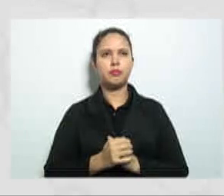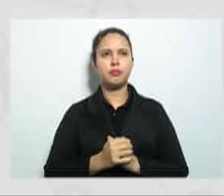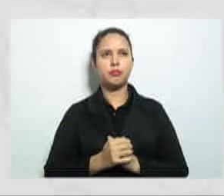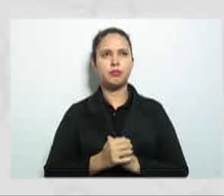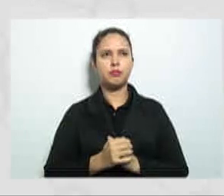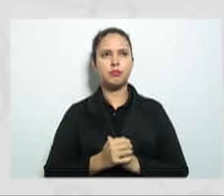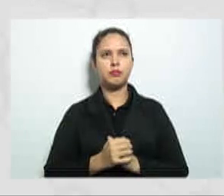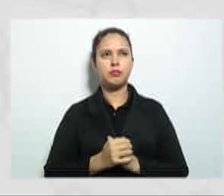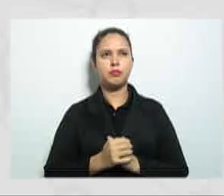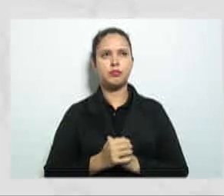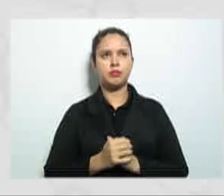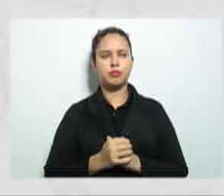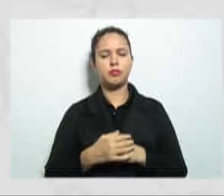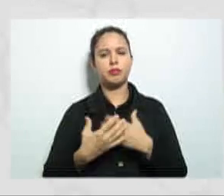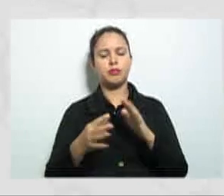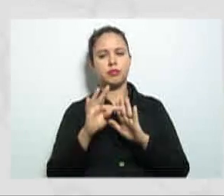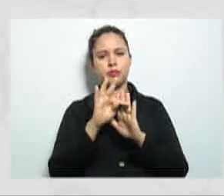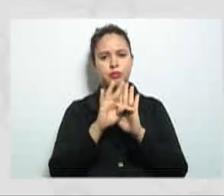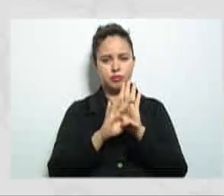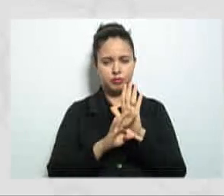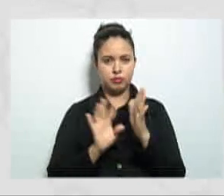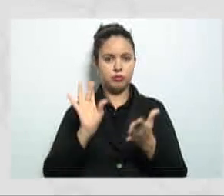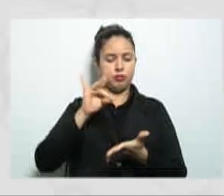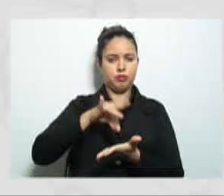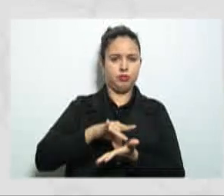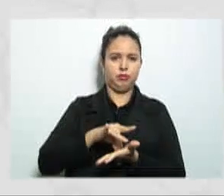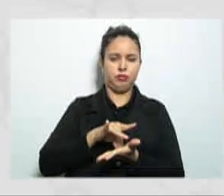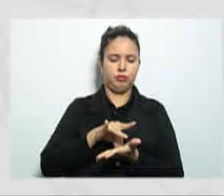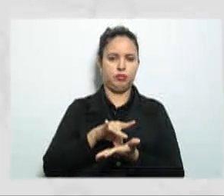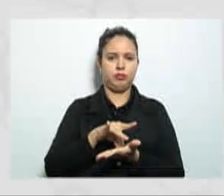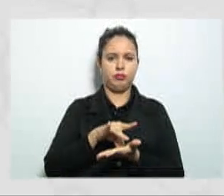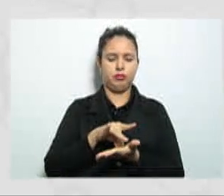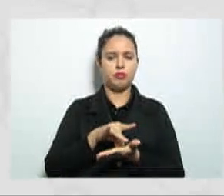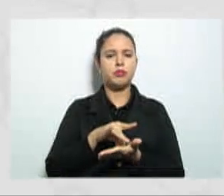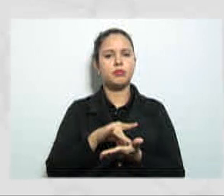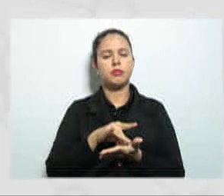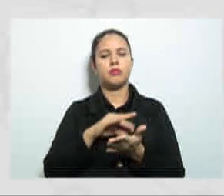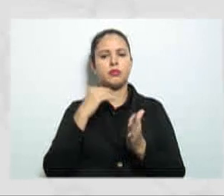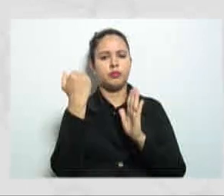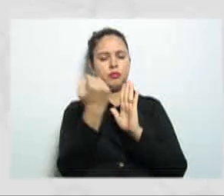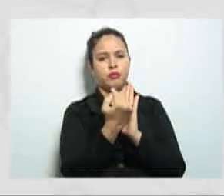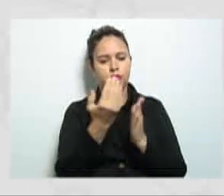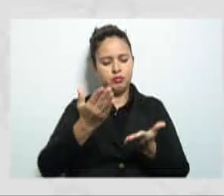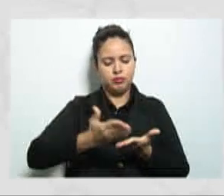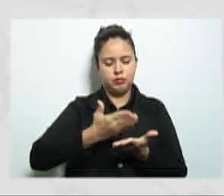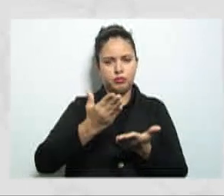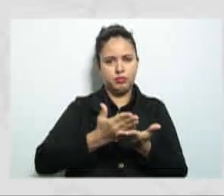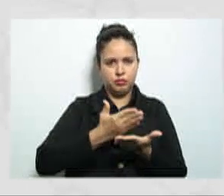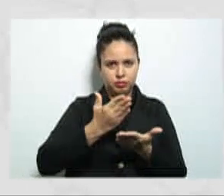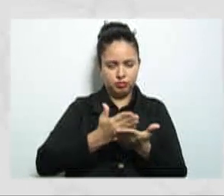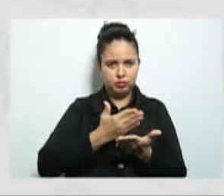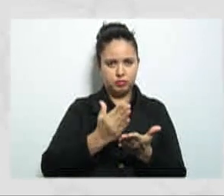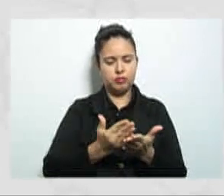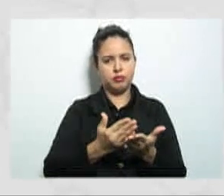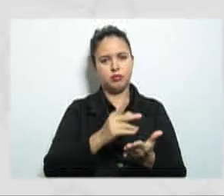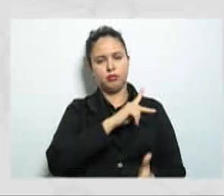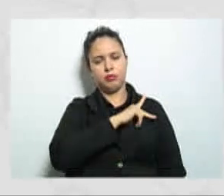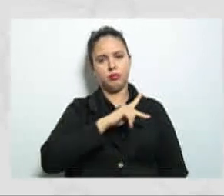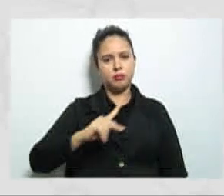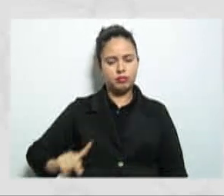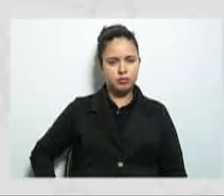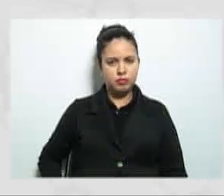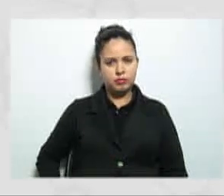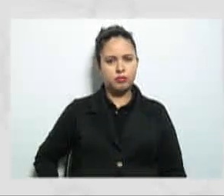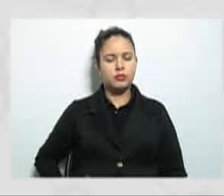E os textos oficiais, de acordo com o manual da Presidência da República, é a maneira pela